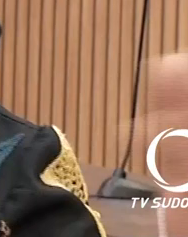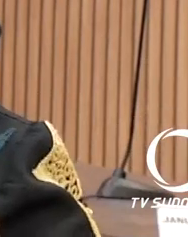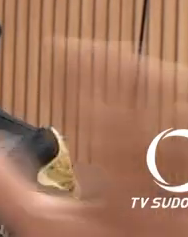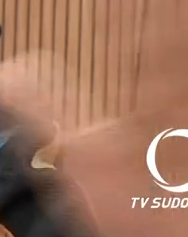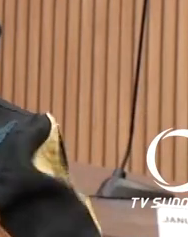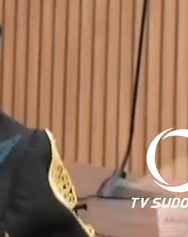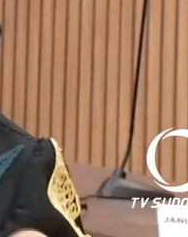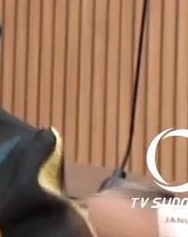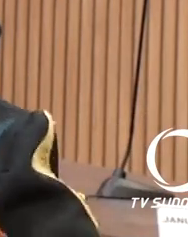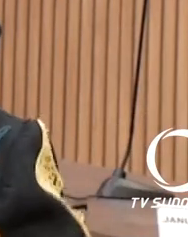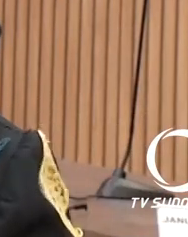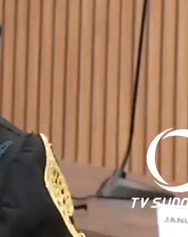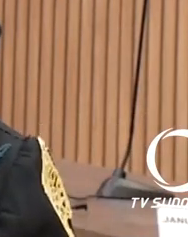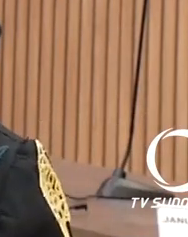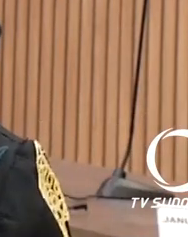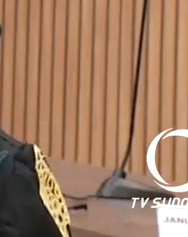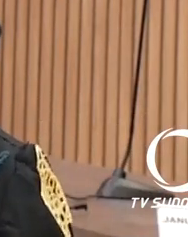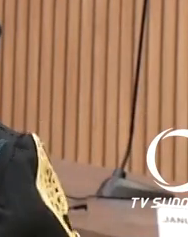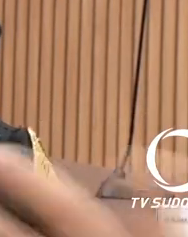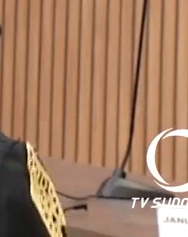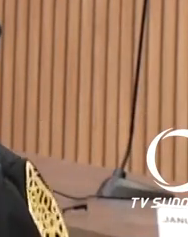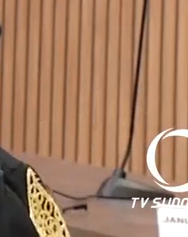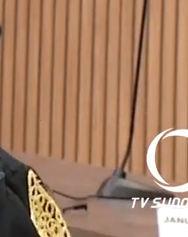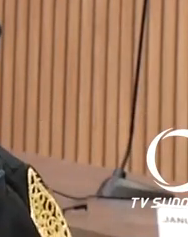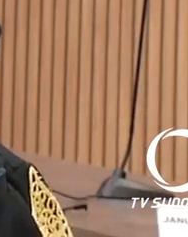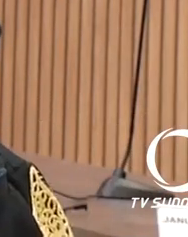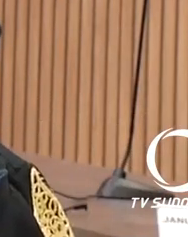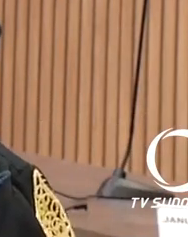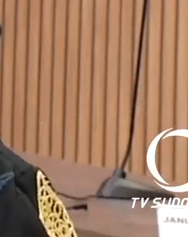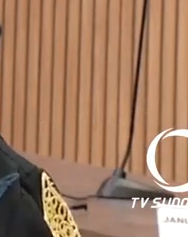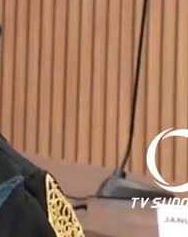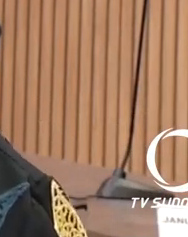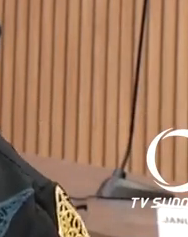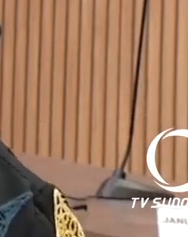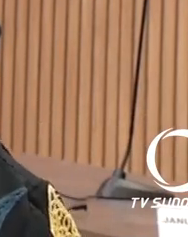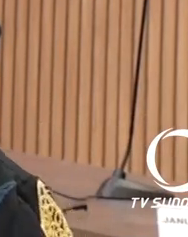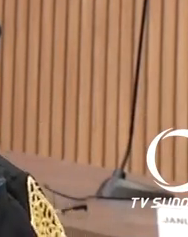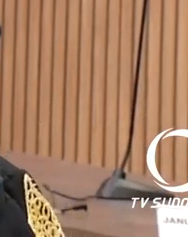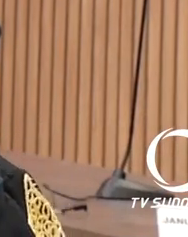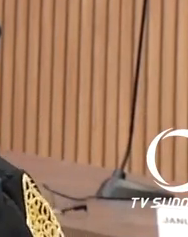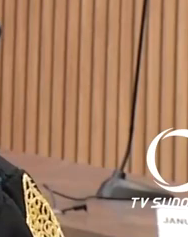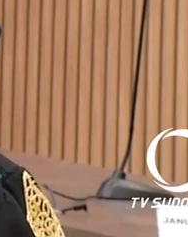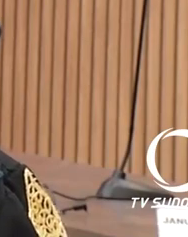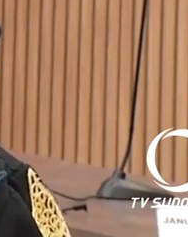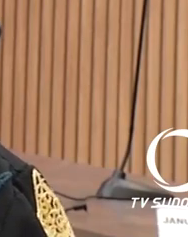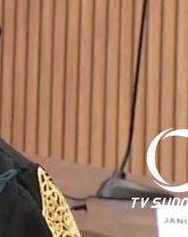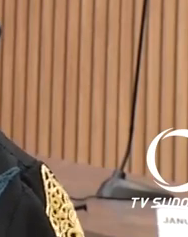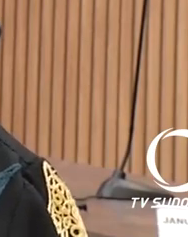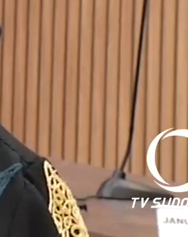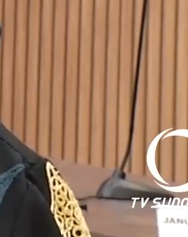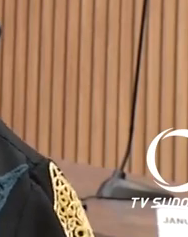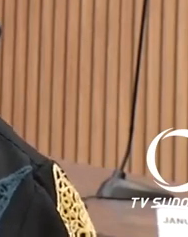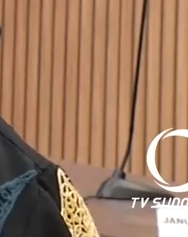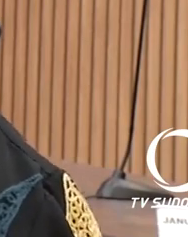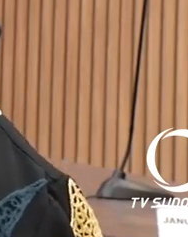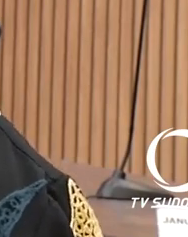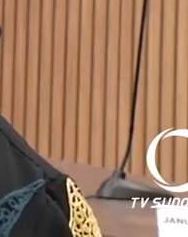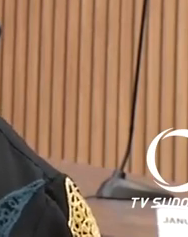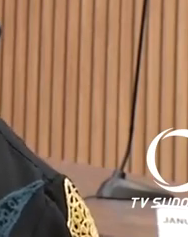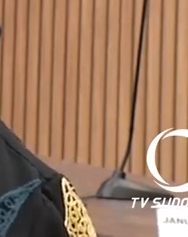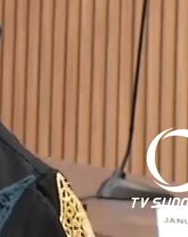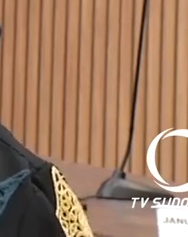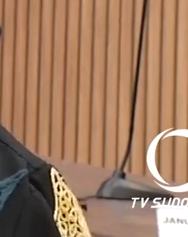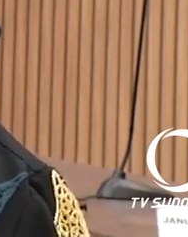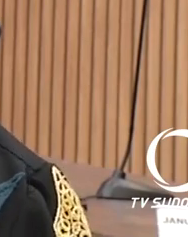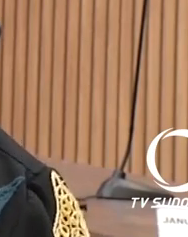mexido em várias situação aí dando a melhoria principalmente aí a população de Pato Branco então assim eu para